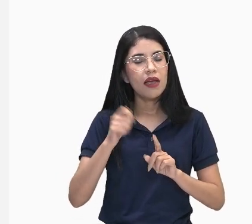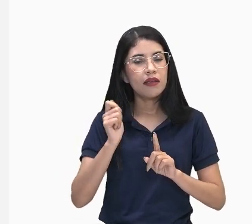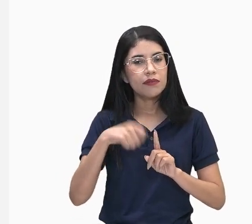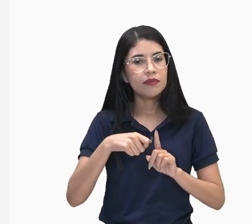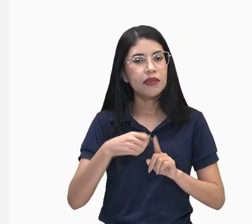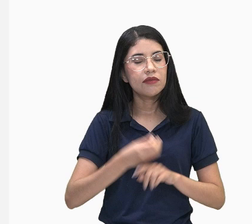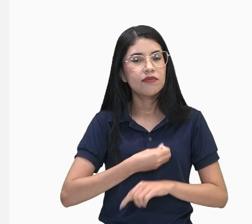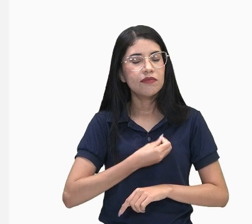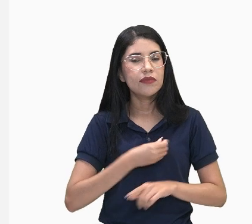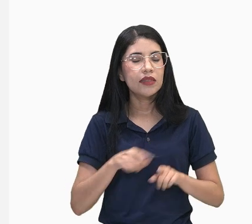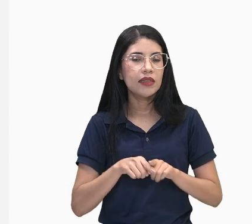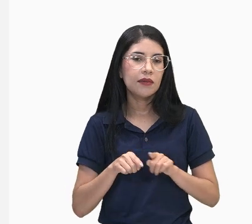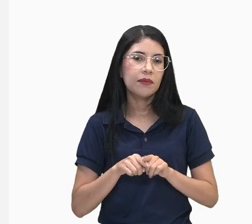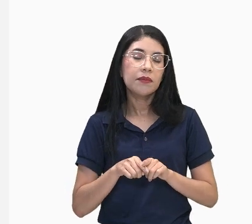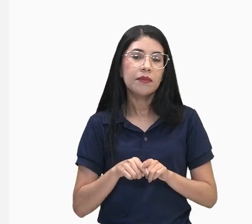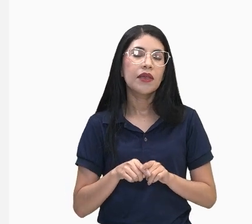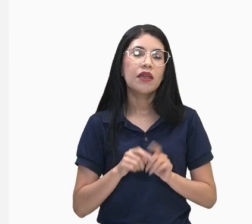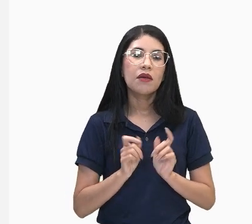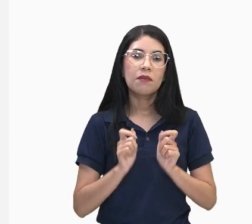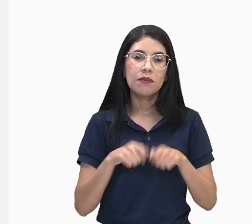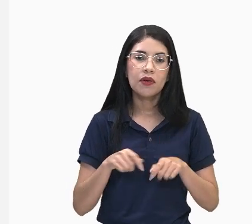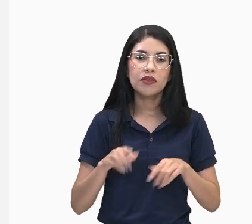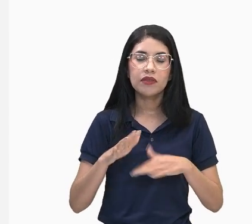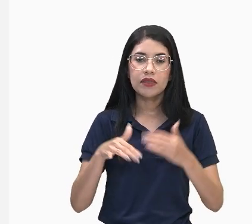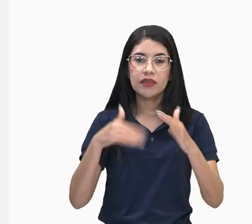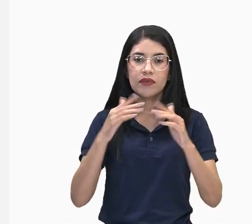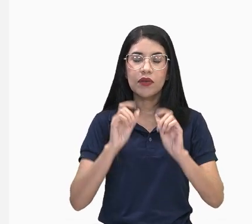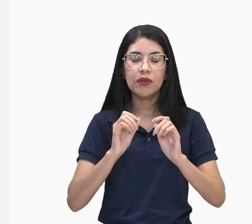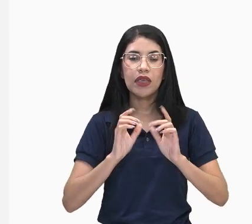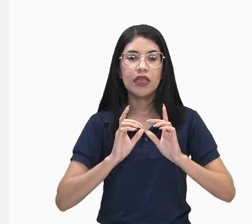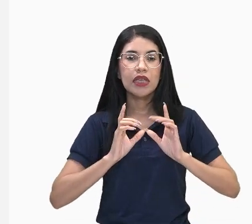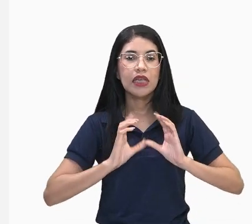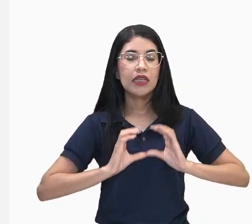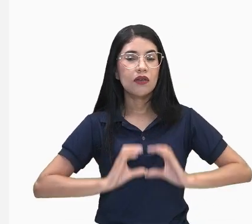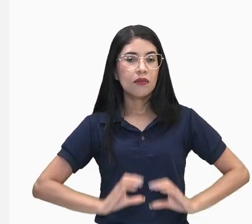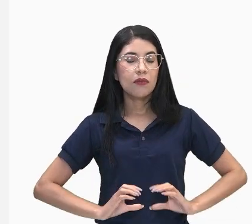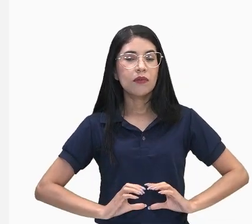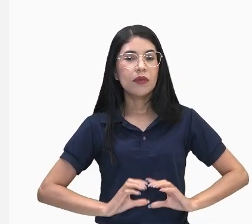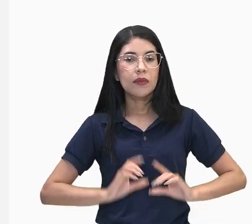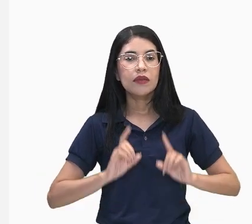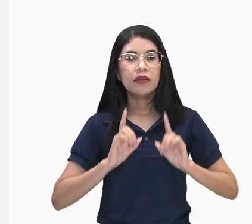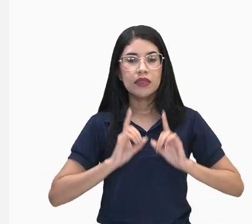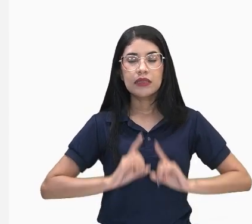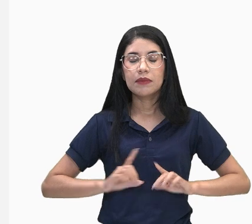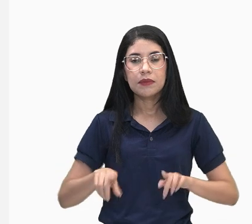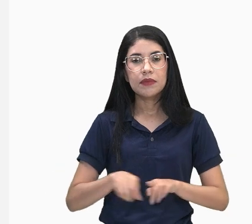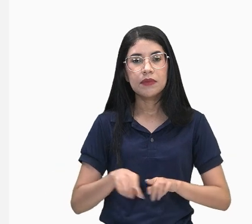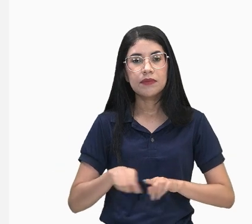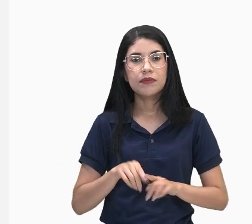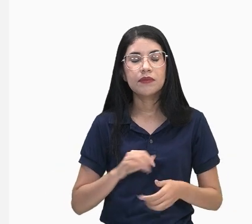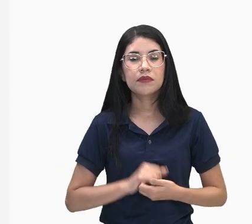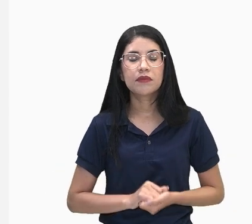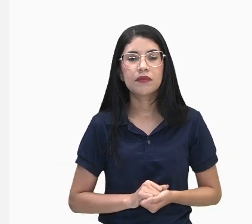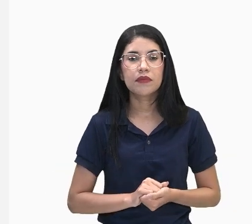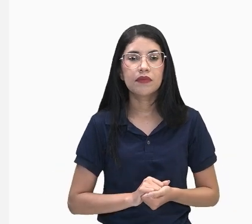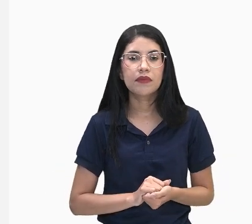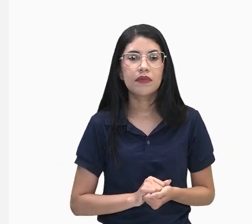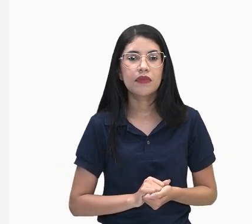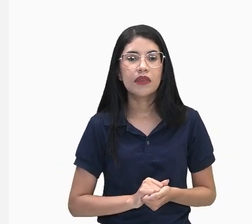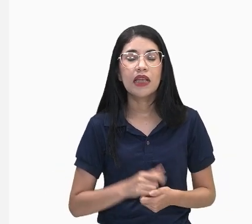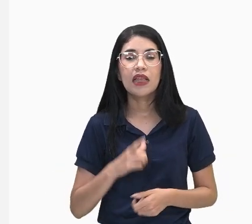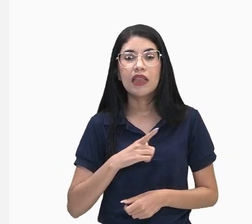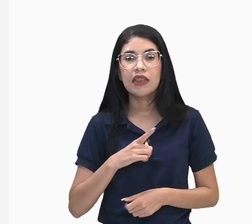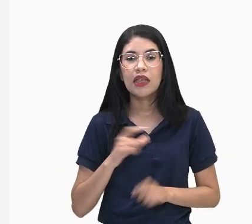um atleta de atletismo, você desenvolve disciplina, que é o último aspecto que cito aí para vocês. Você passa a ter